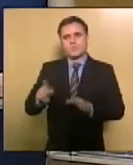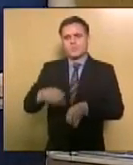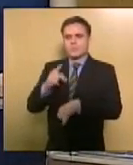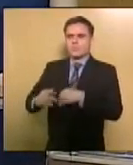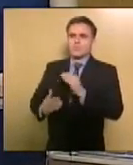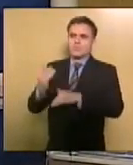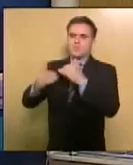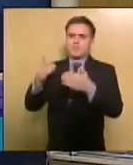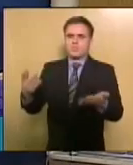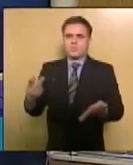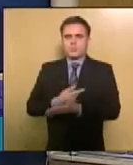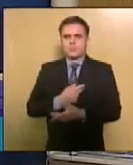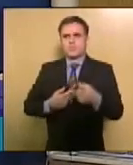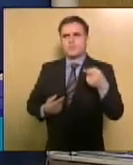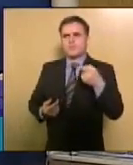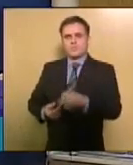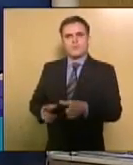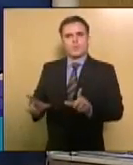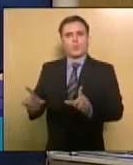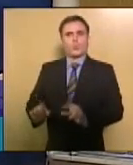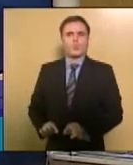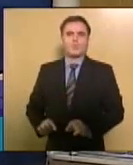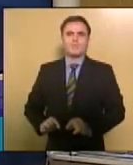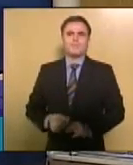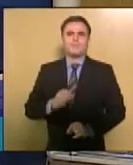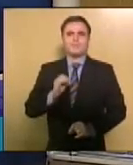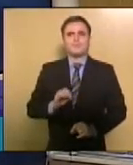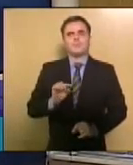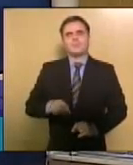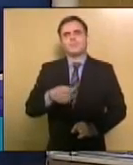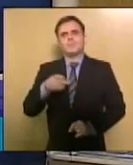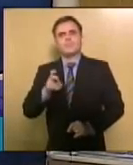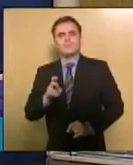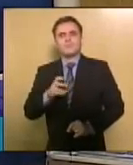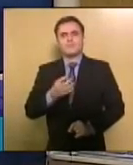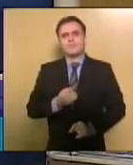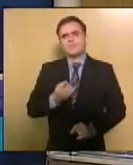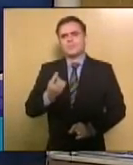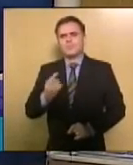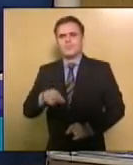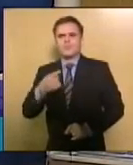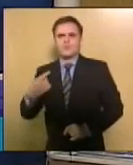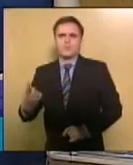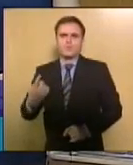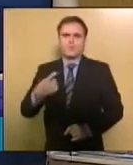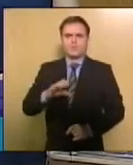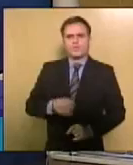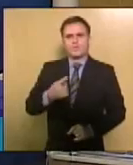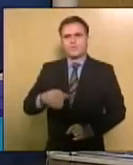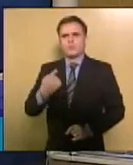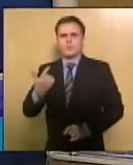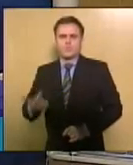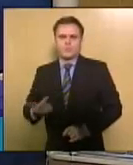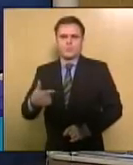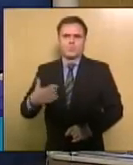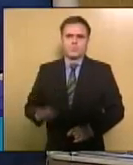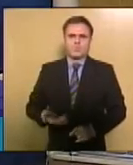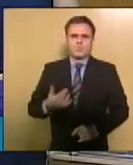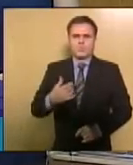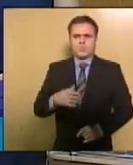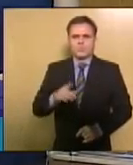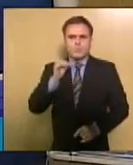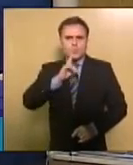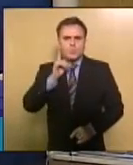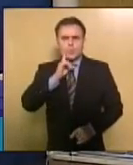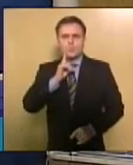homicídio nos países desenvolvidos é algo entre 0,51 no máximo dois discrepante os Estados Unidos